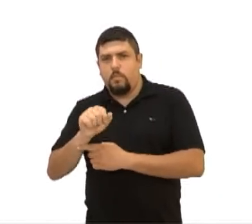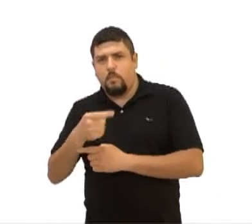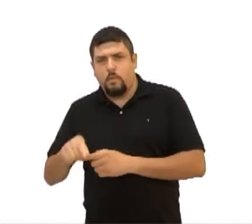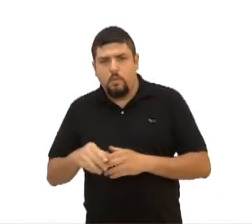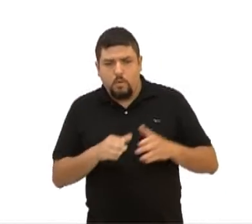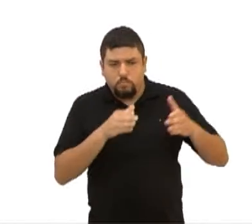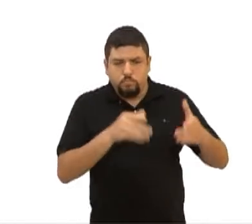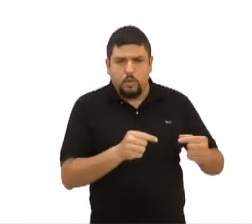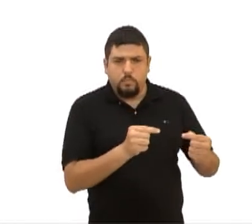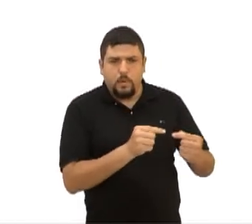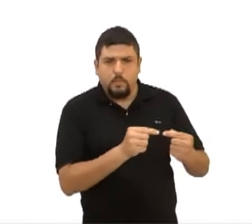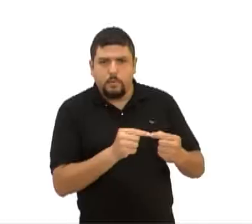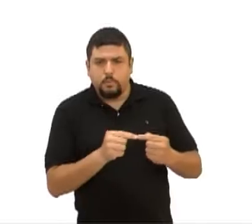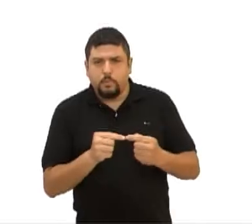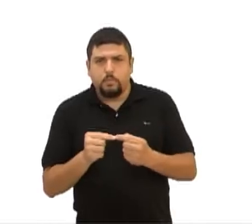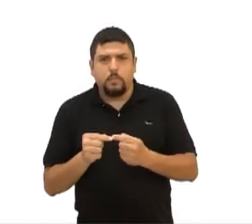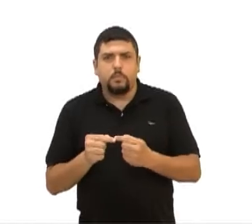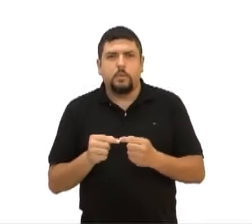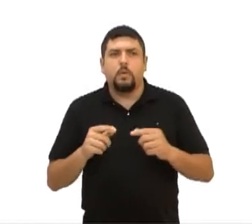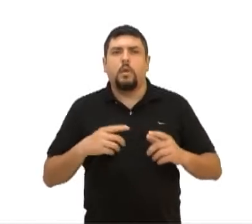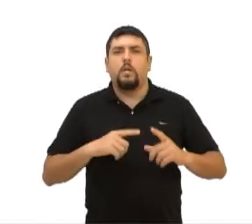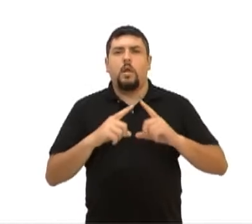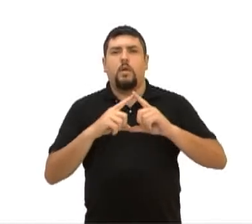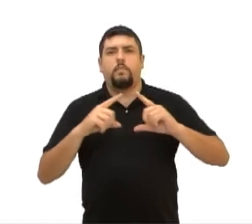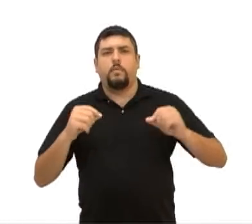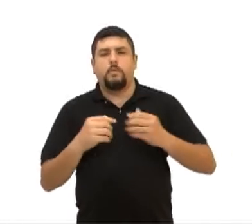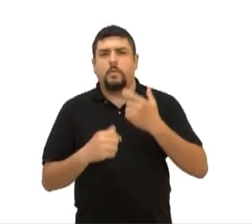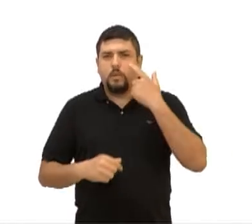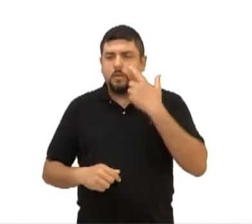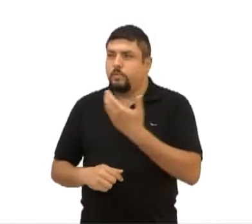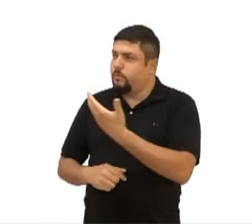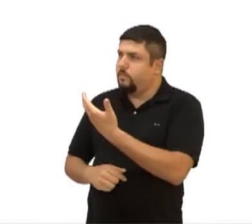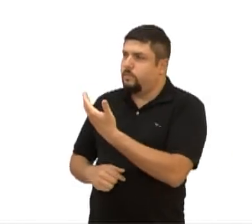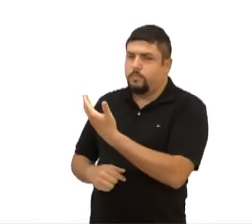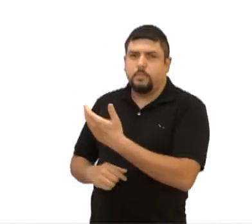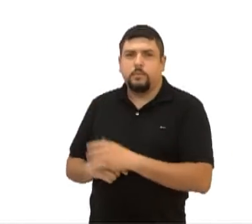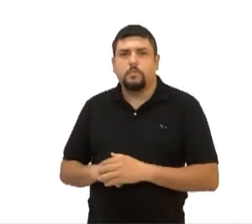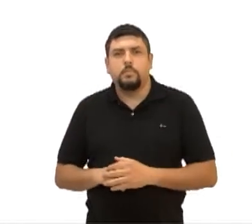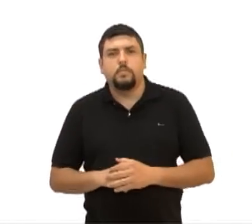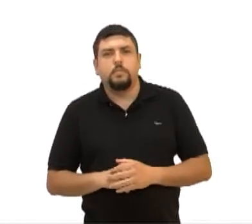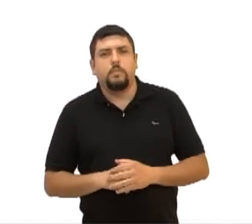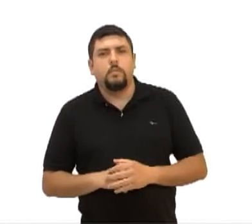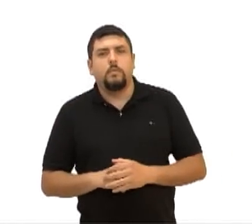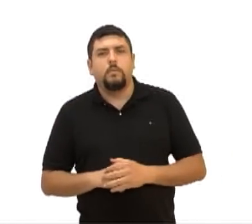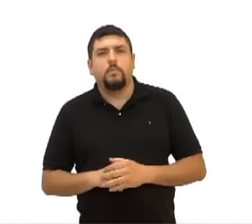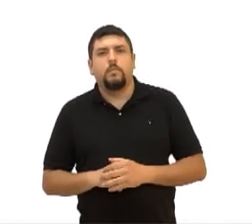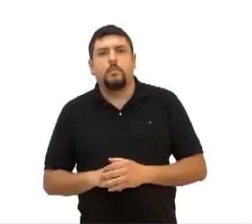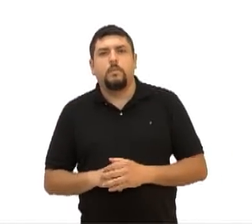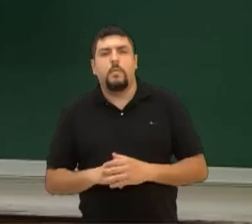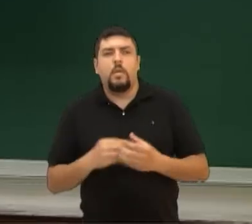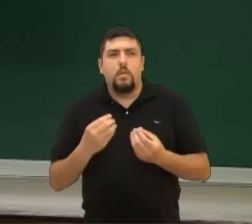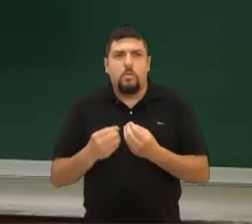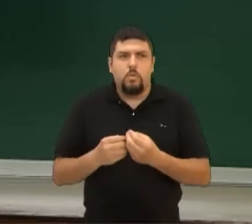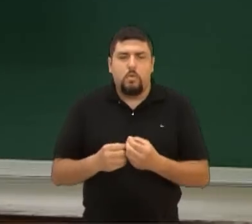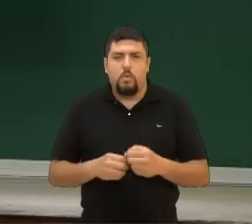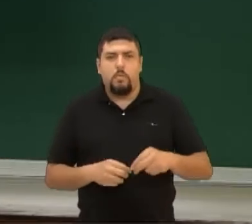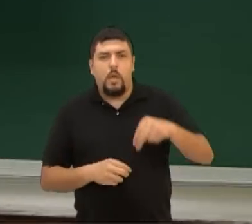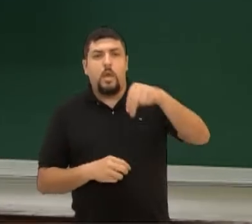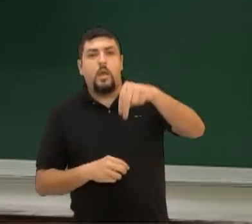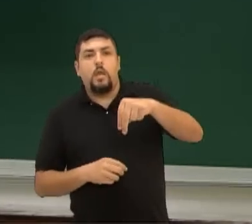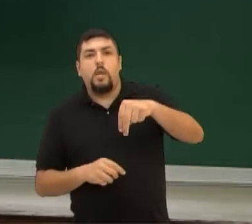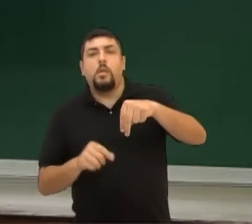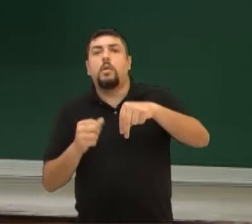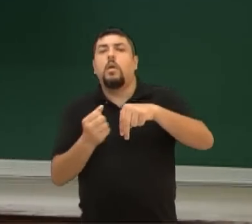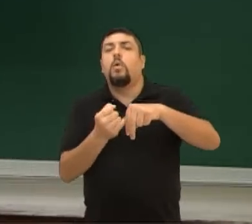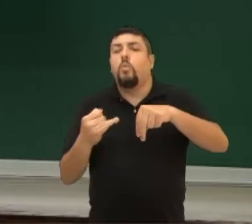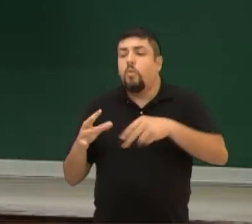E coloca a fórmula de combinação. Combinação N de P em P. N é a quantidade, 60